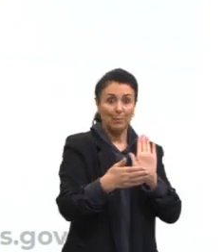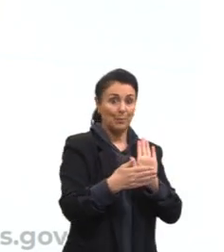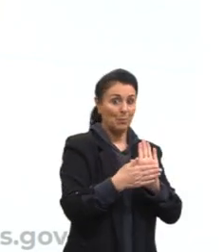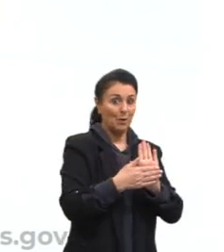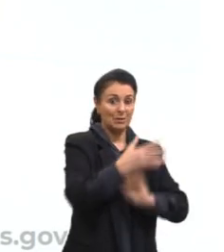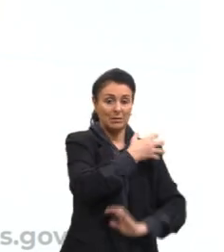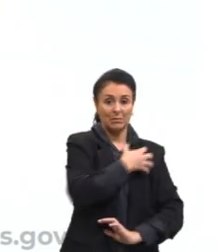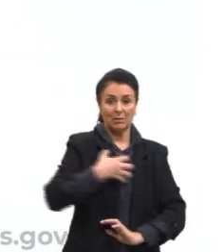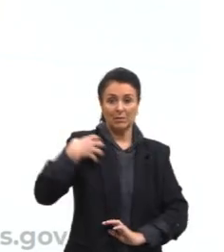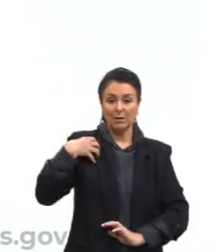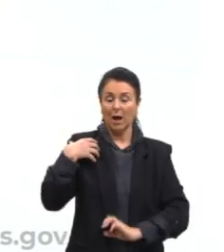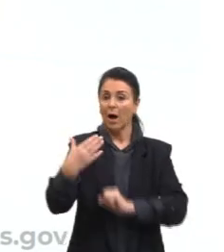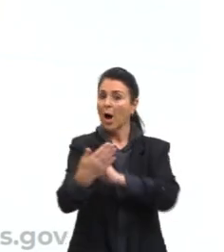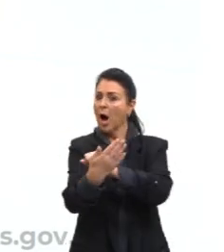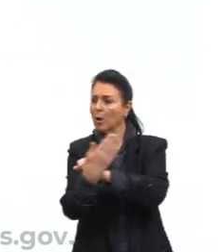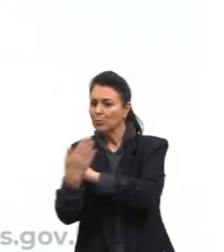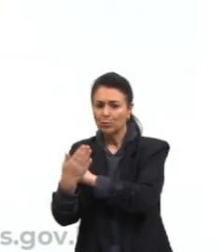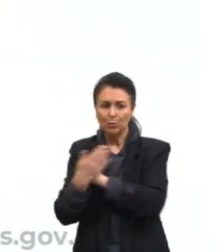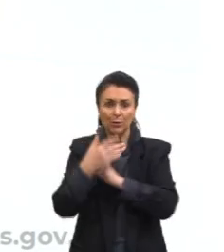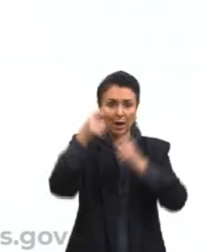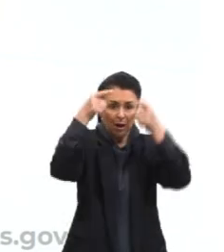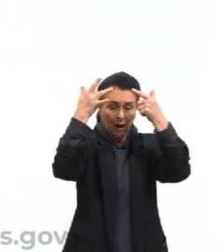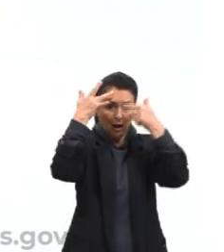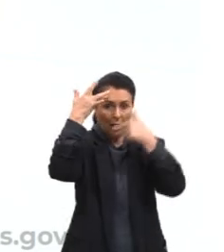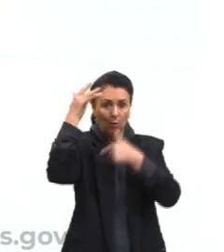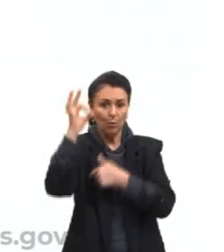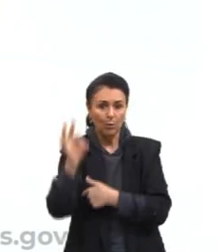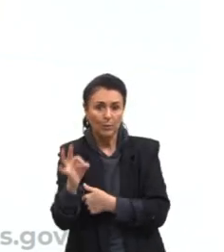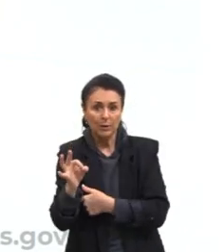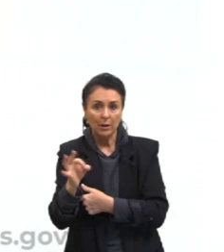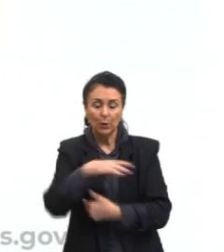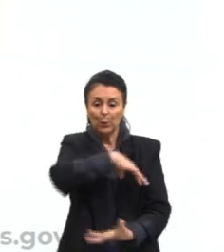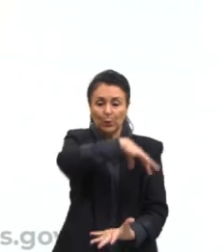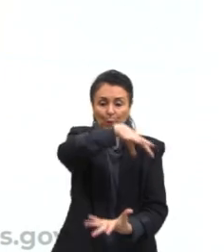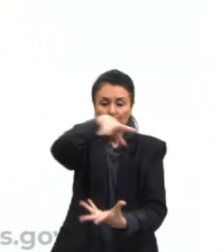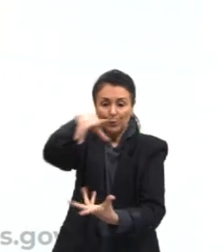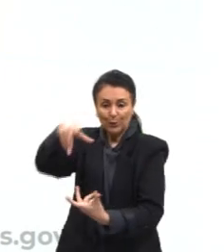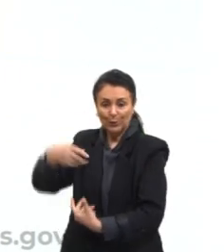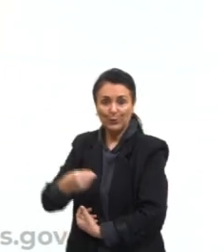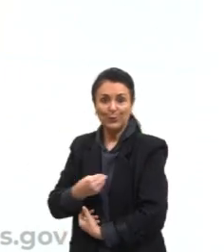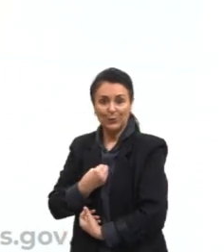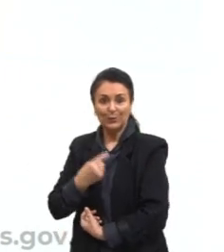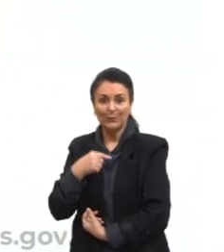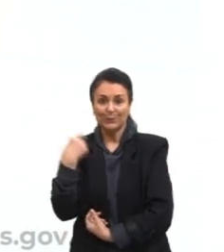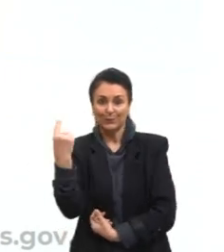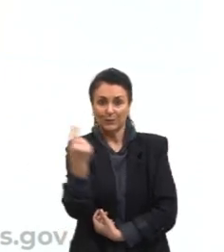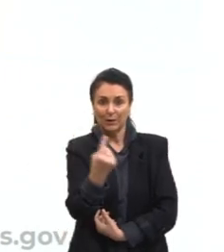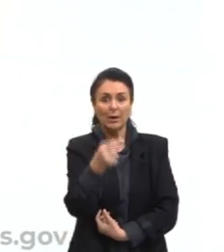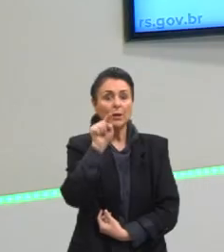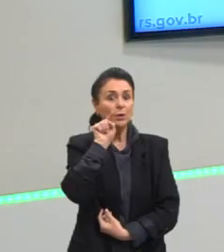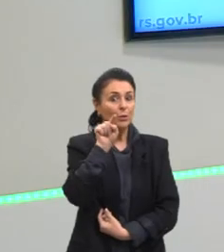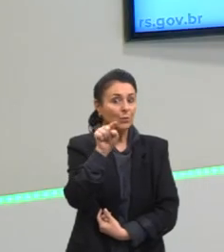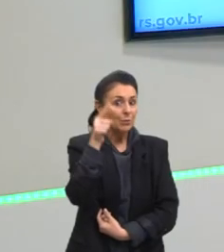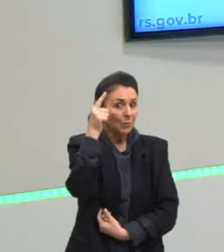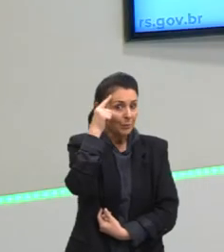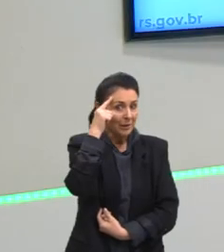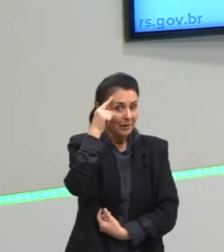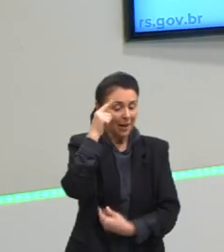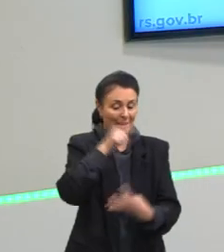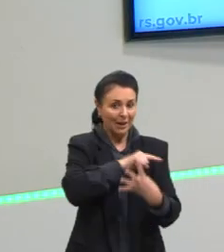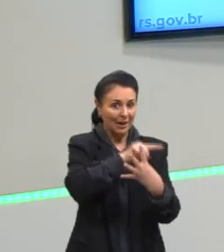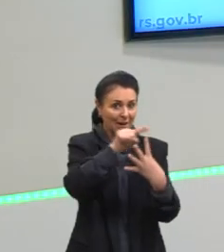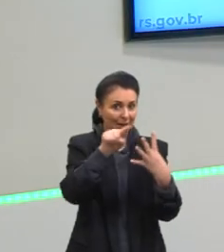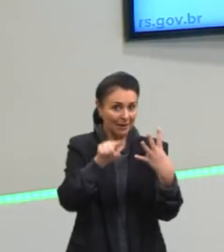Aristóteles a compreender o mundo que nos cerca Então você o que você refletisse a partir daquelas quatro